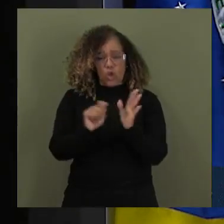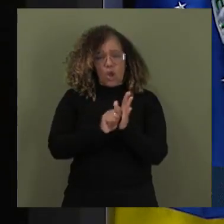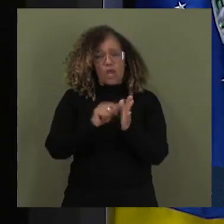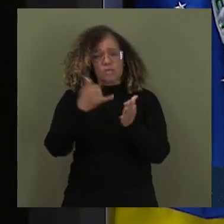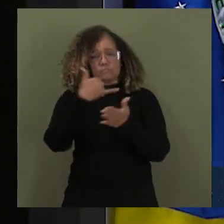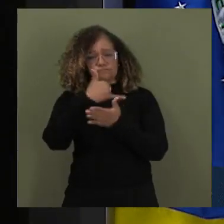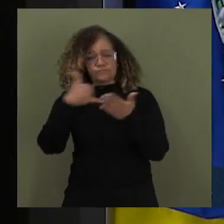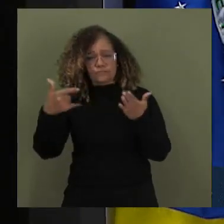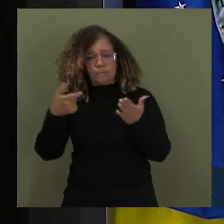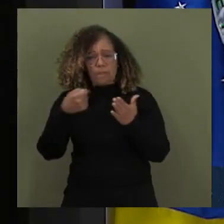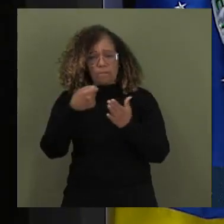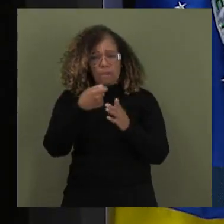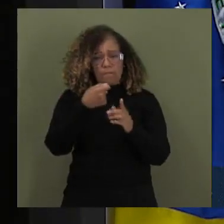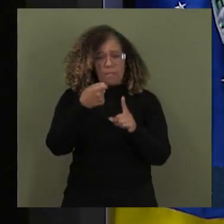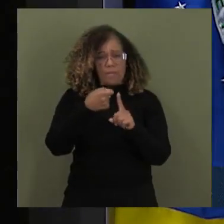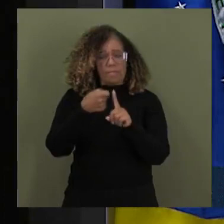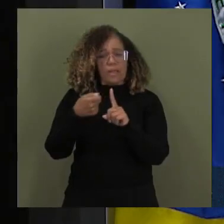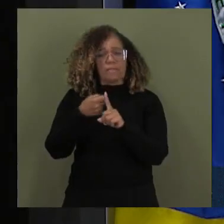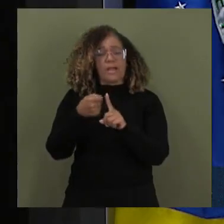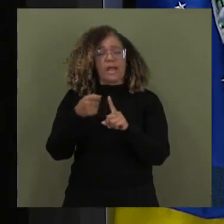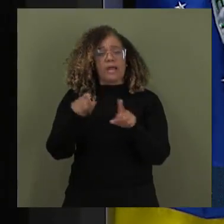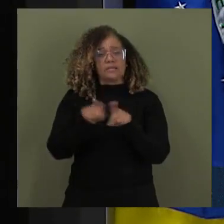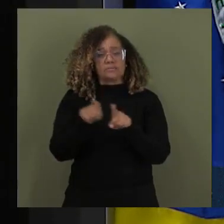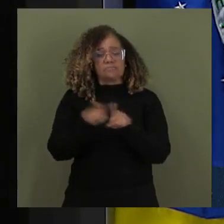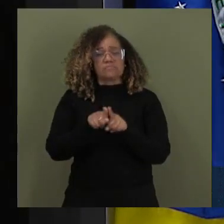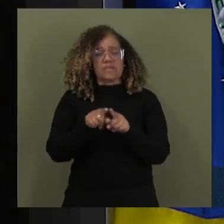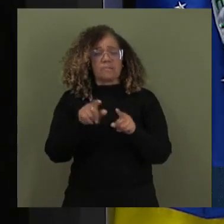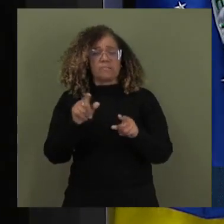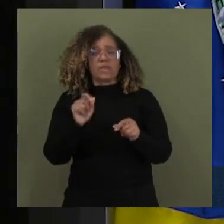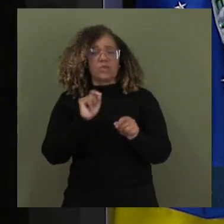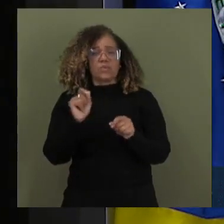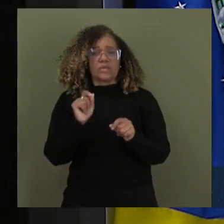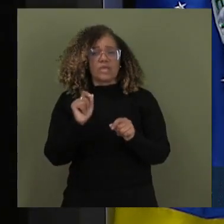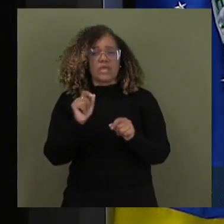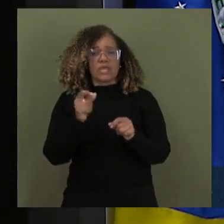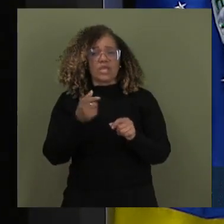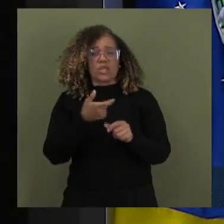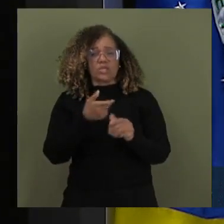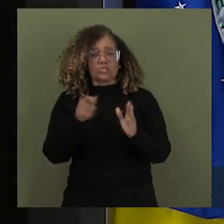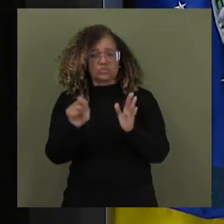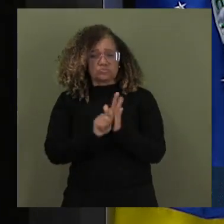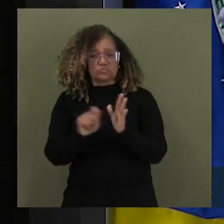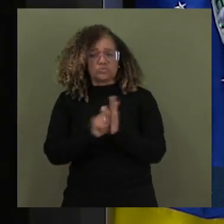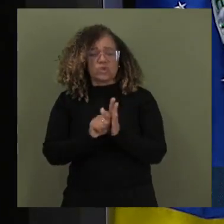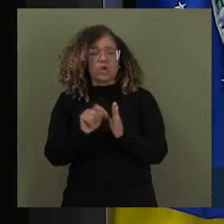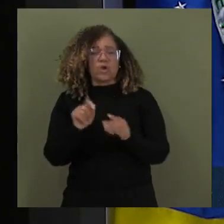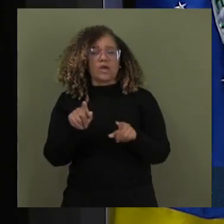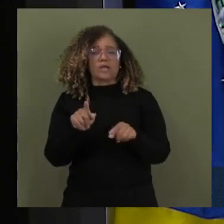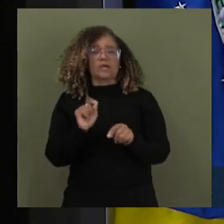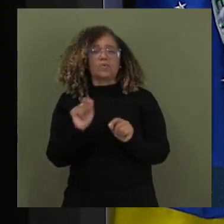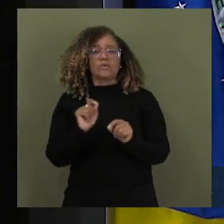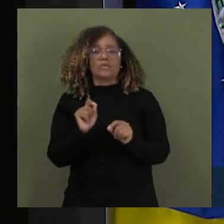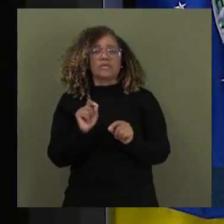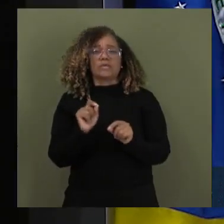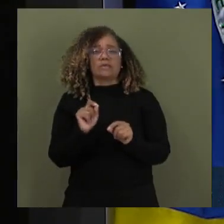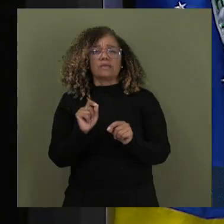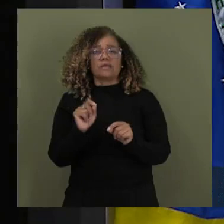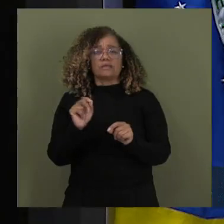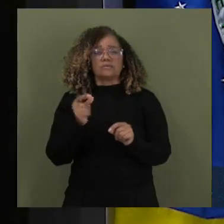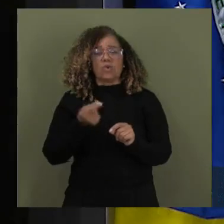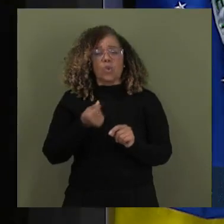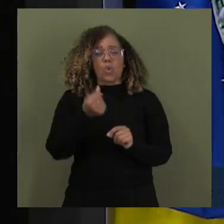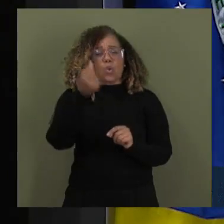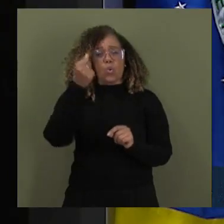cocaína, drogas sintéticas que geram um lucro maior. Em segundo lugar, porque ao legalizar, a